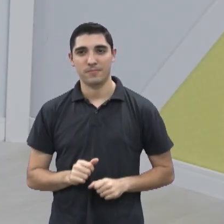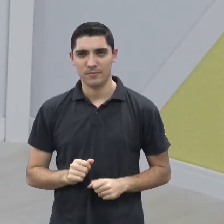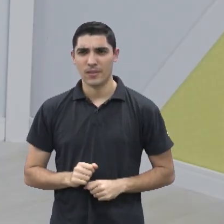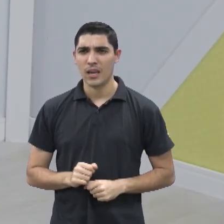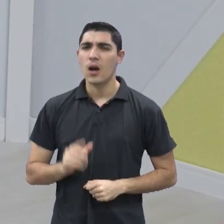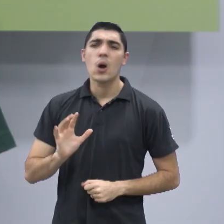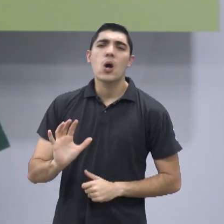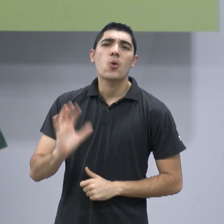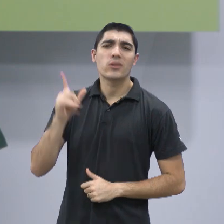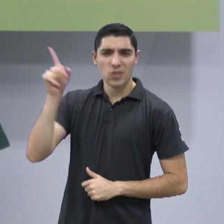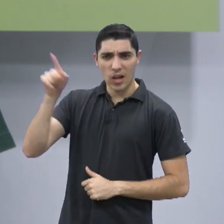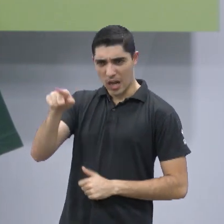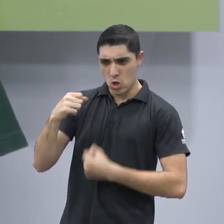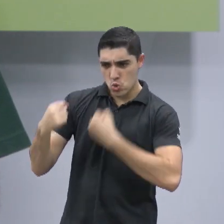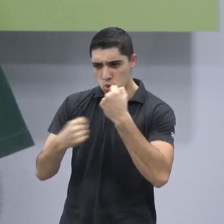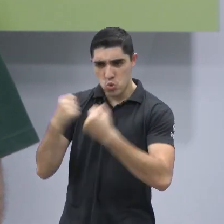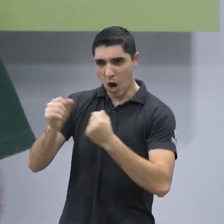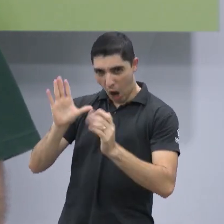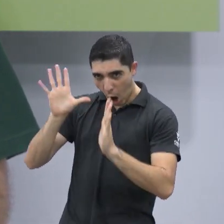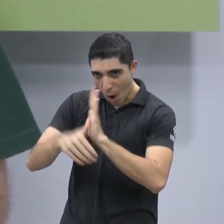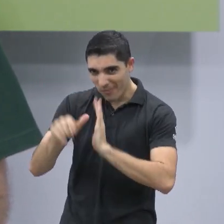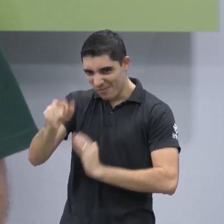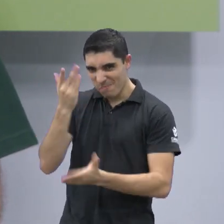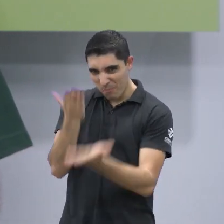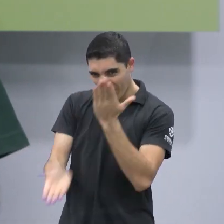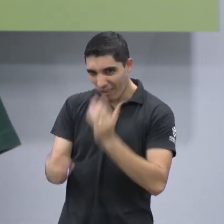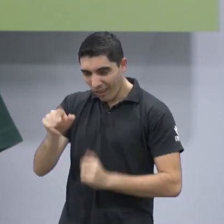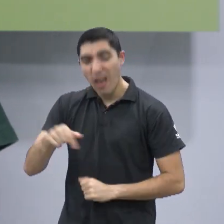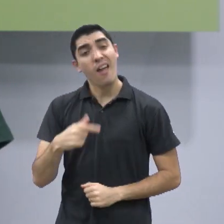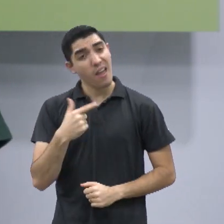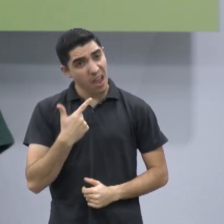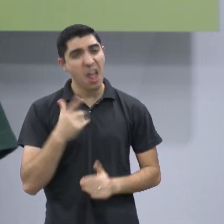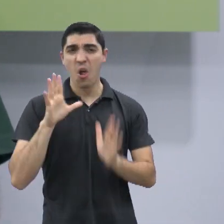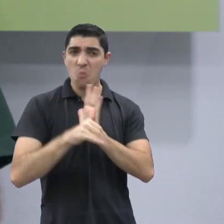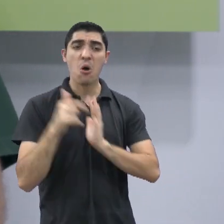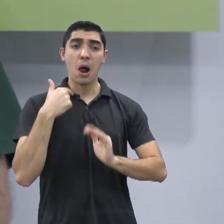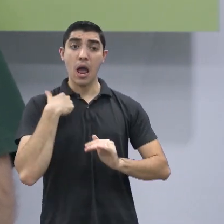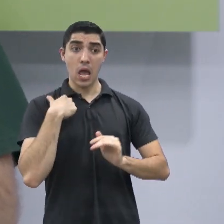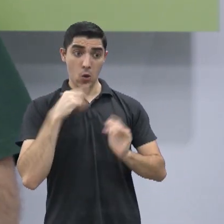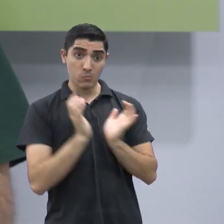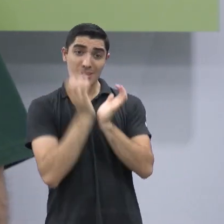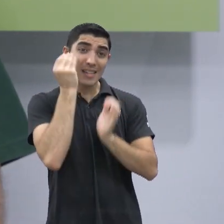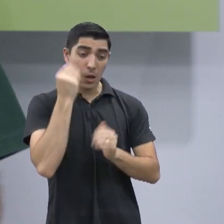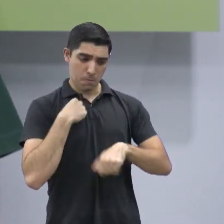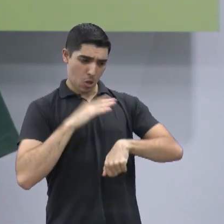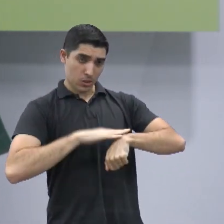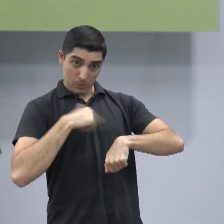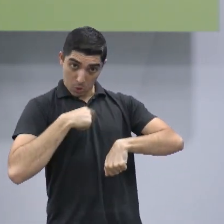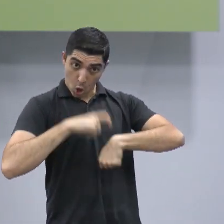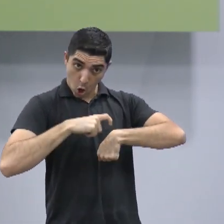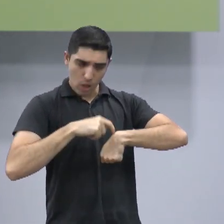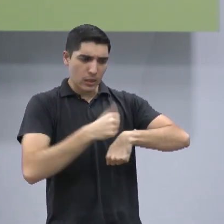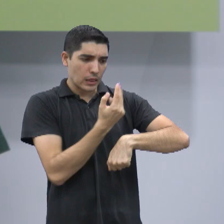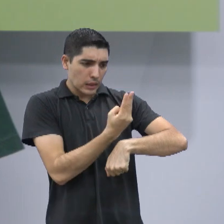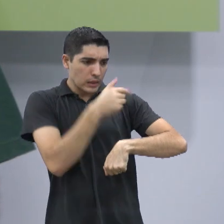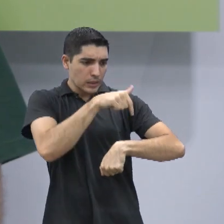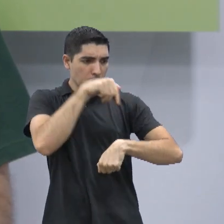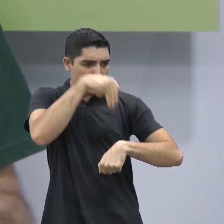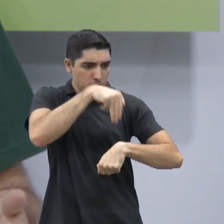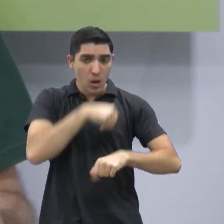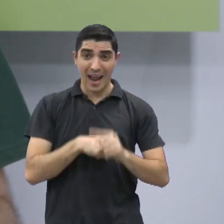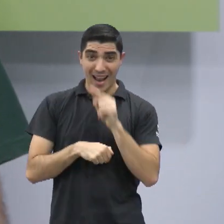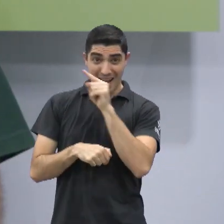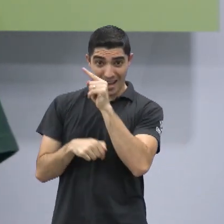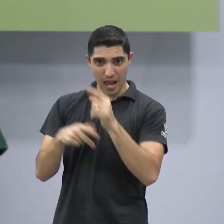na prova de corrida, é isso? Roubaram. Eu queria ganhar o troféuzinho lá, mas a cronometragem, o meu deu 37 minutos, o do relógio da corrida da